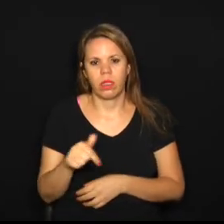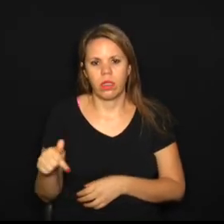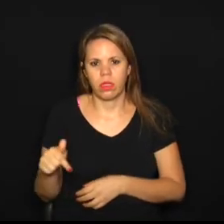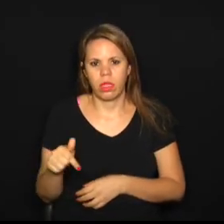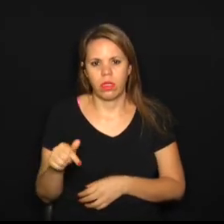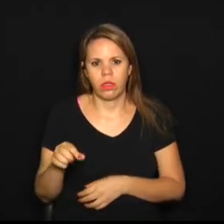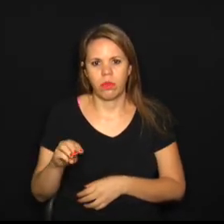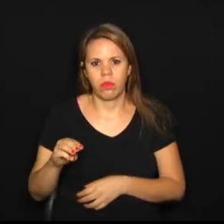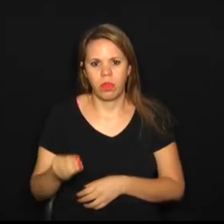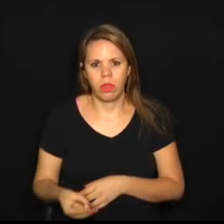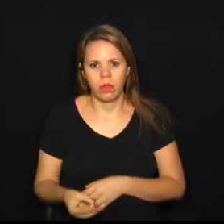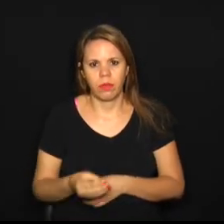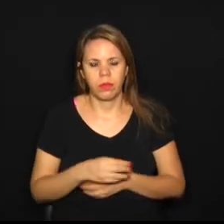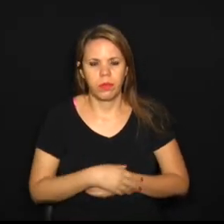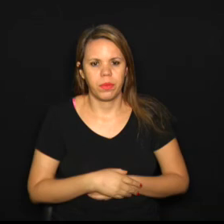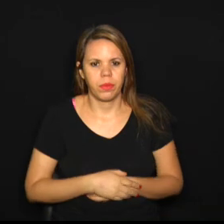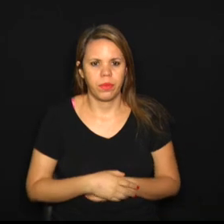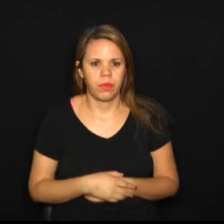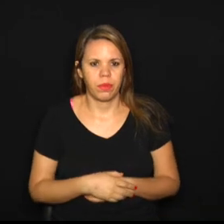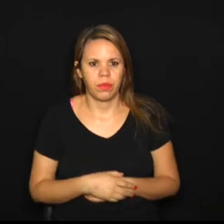5.077.000.000. Então,